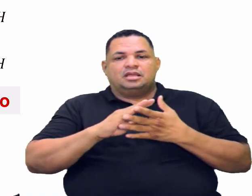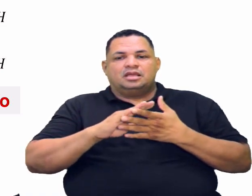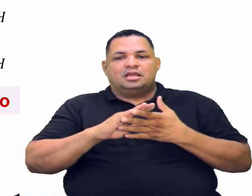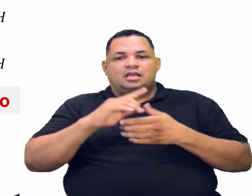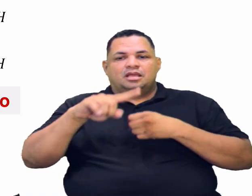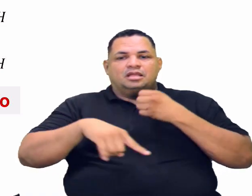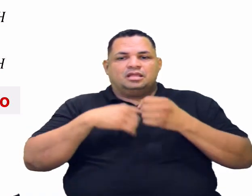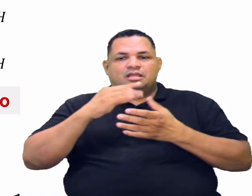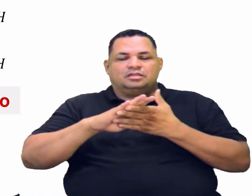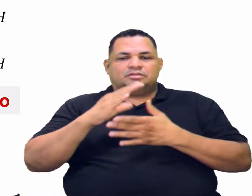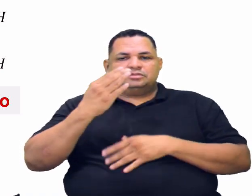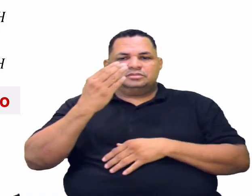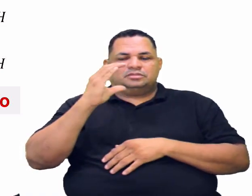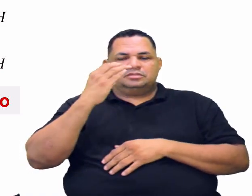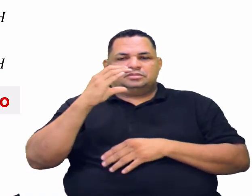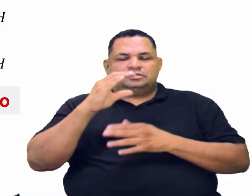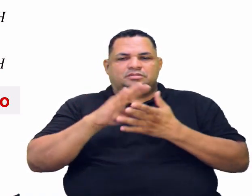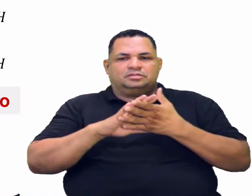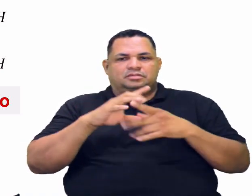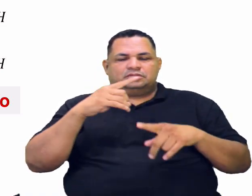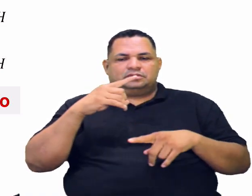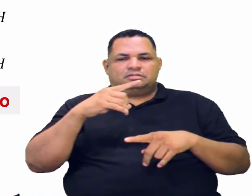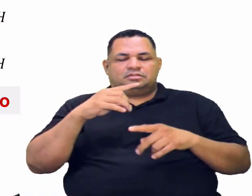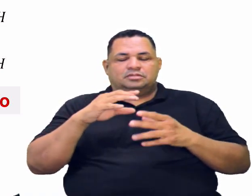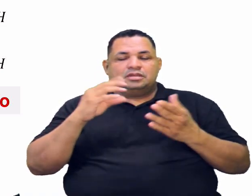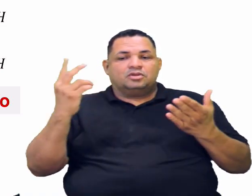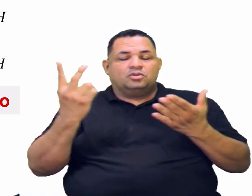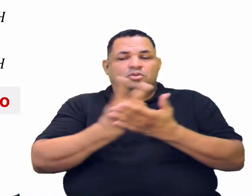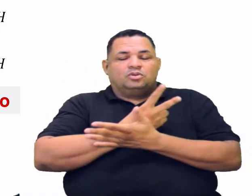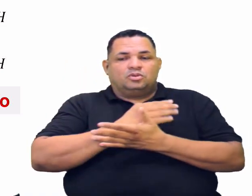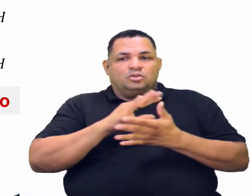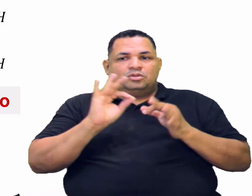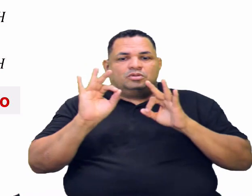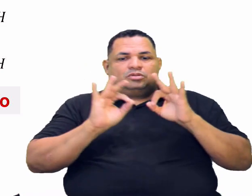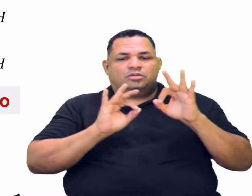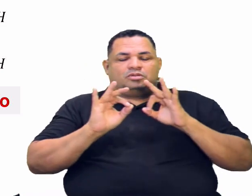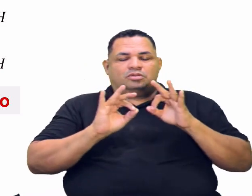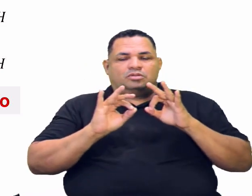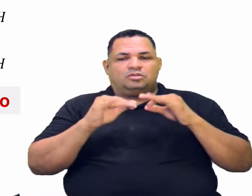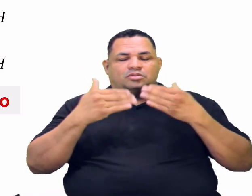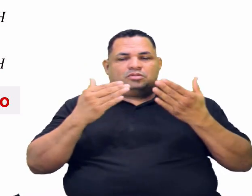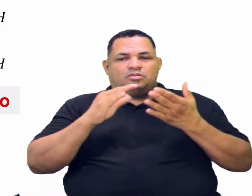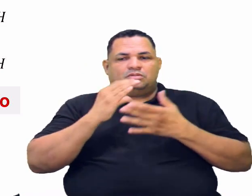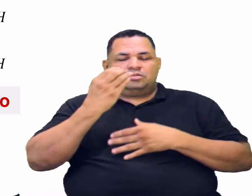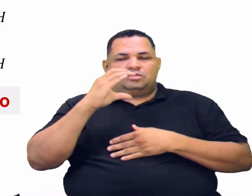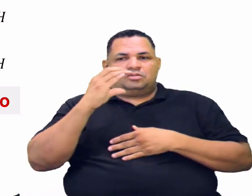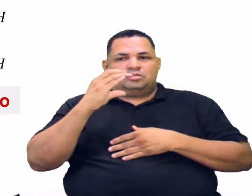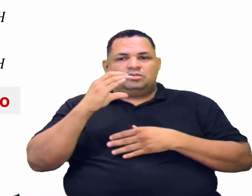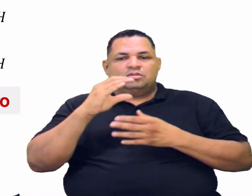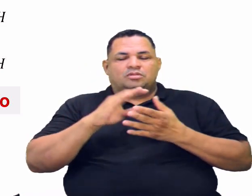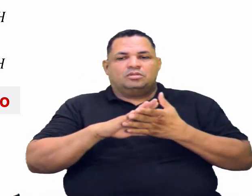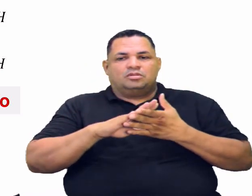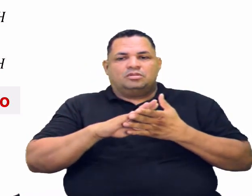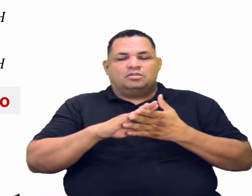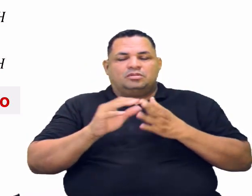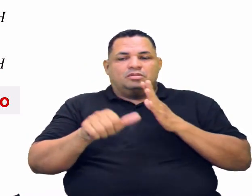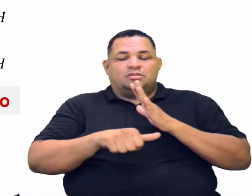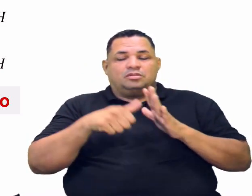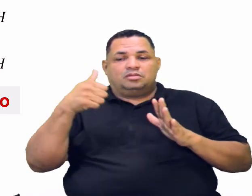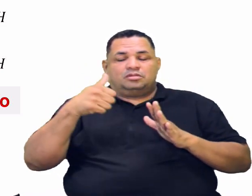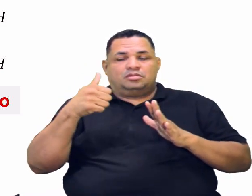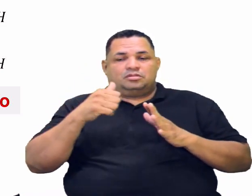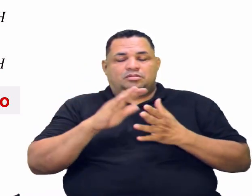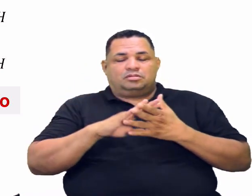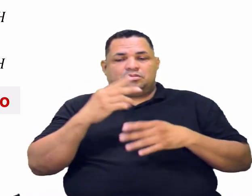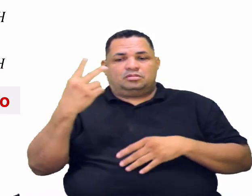porque a ligação dupla dos nossos alcenos está ocorrendo aí entre carbonos, que esse aqui é primário e